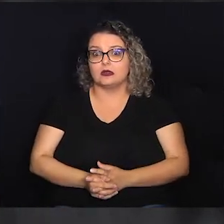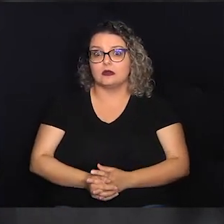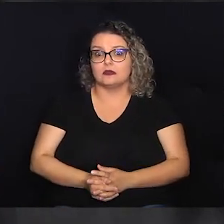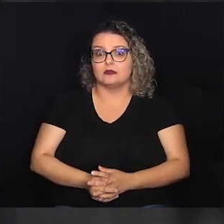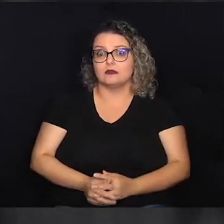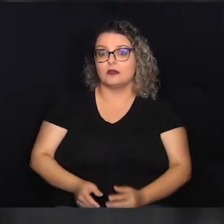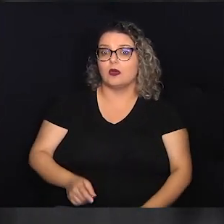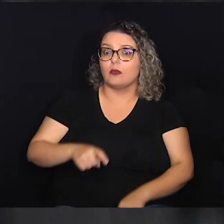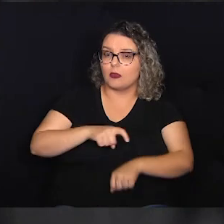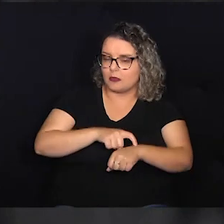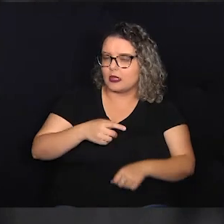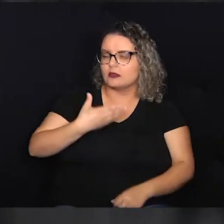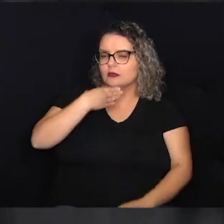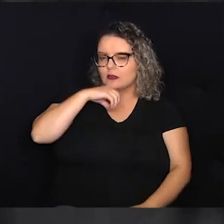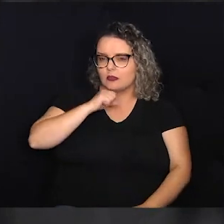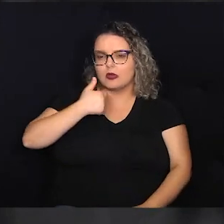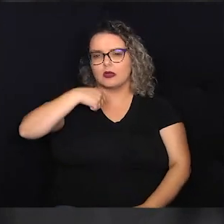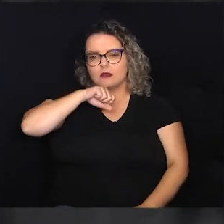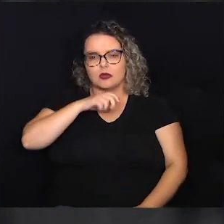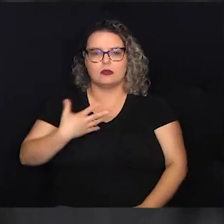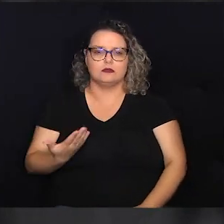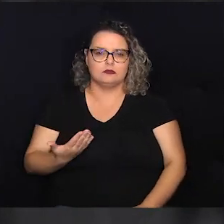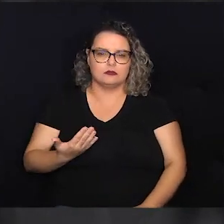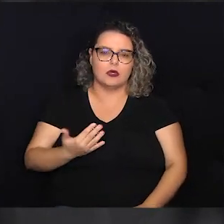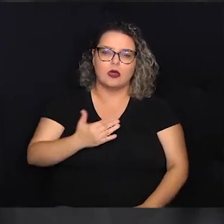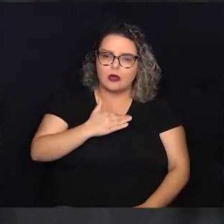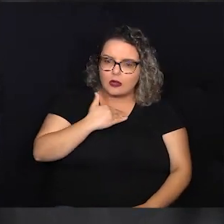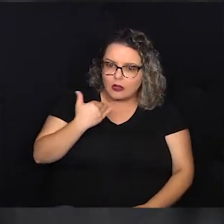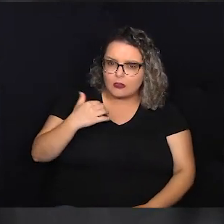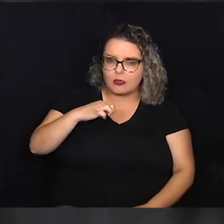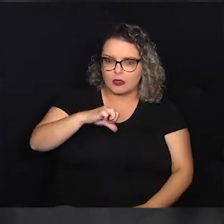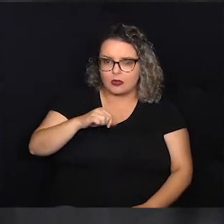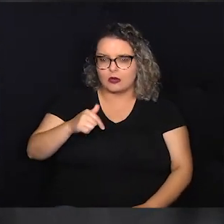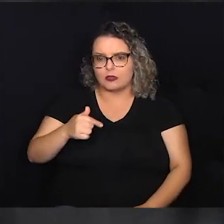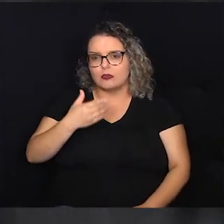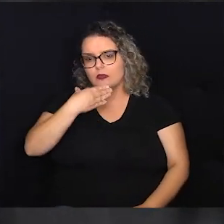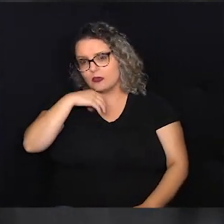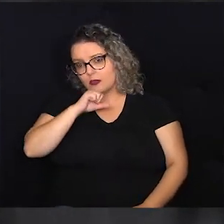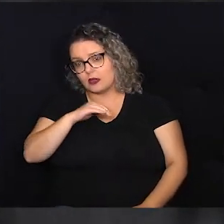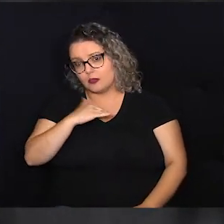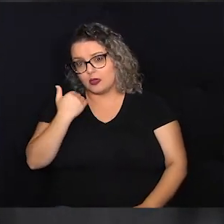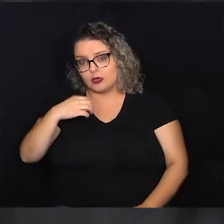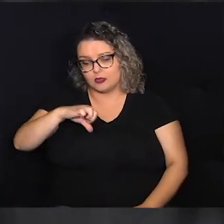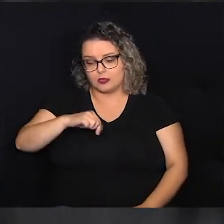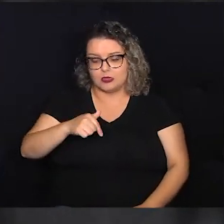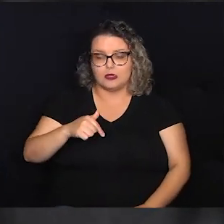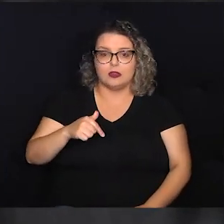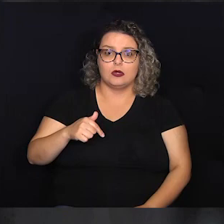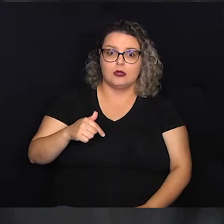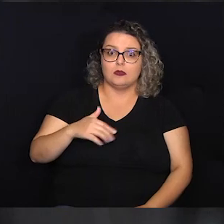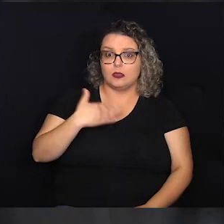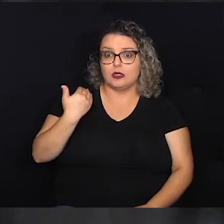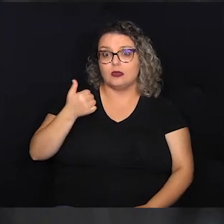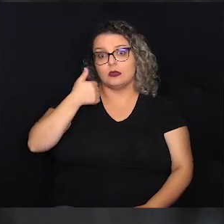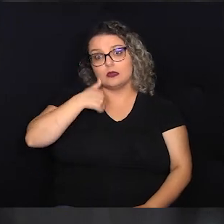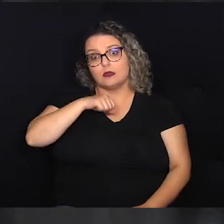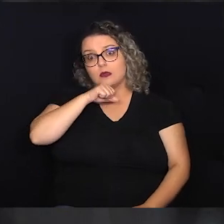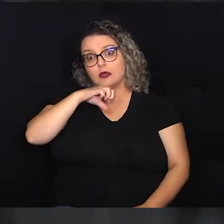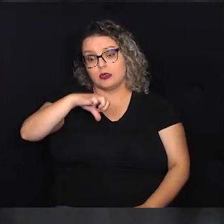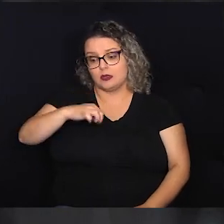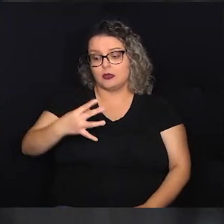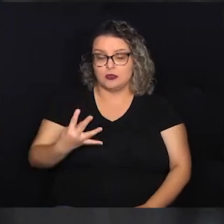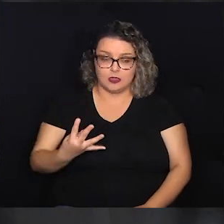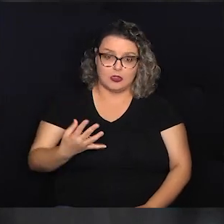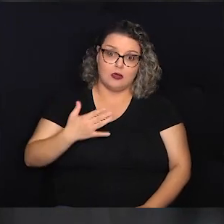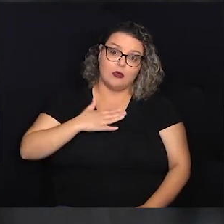quero deixar aqui a lembrança dos meus pais, que morreram com 97 anos, meu pai, e